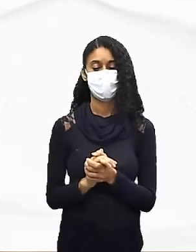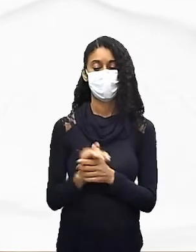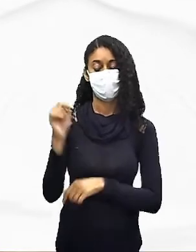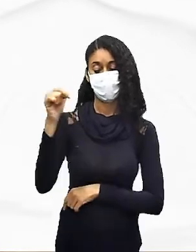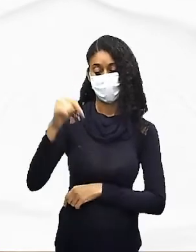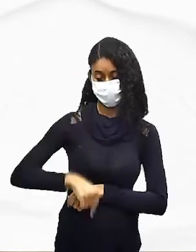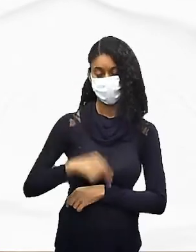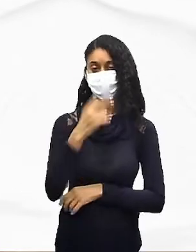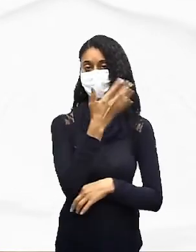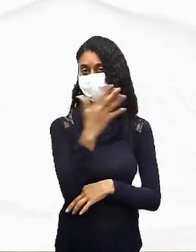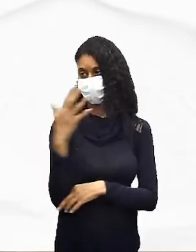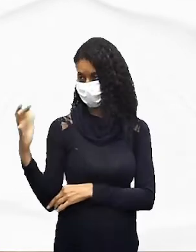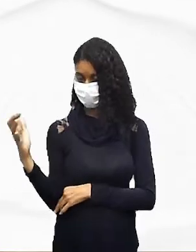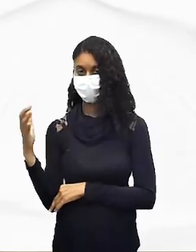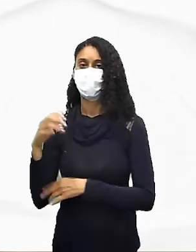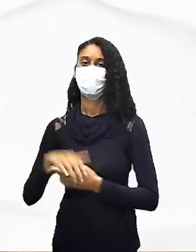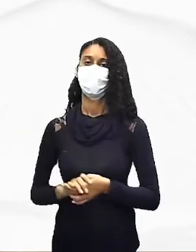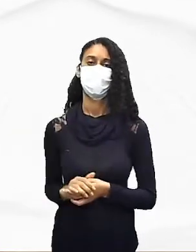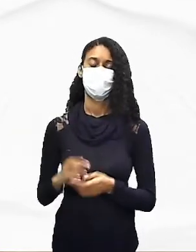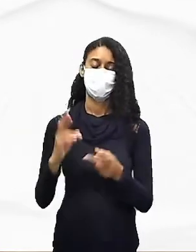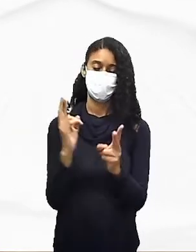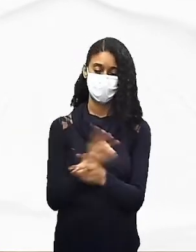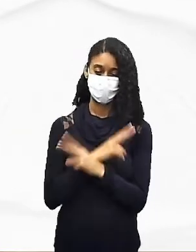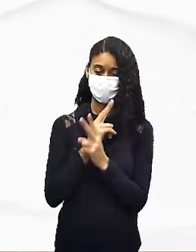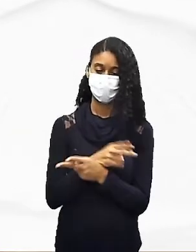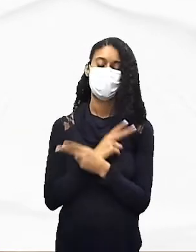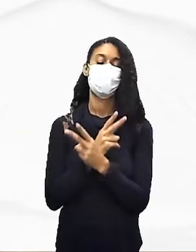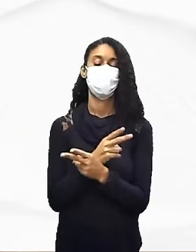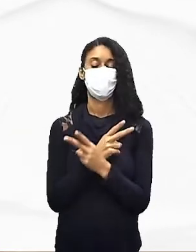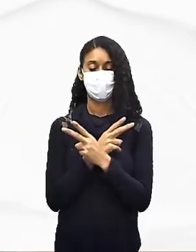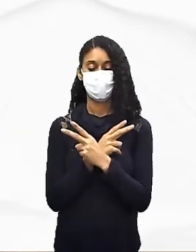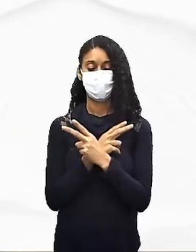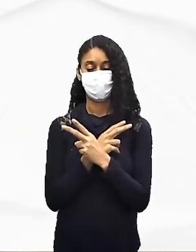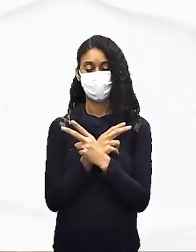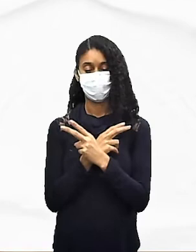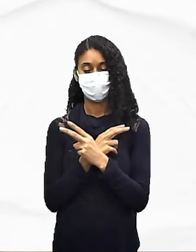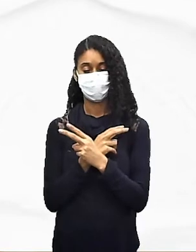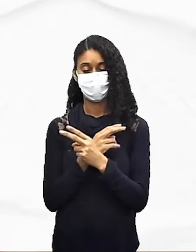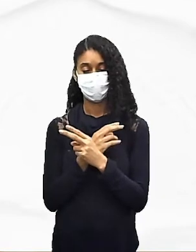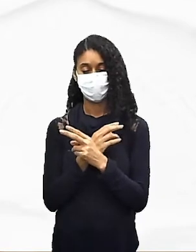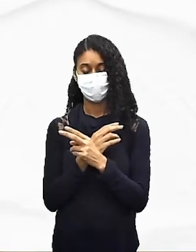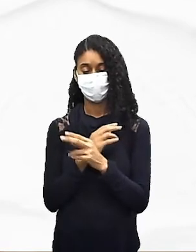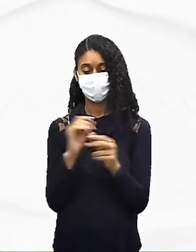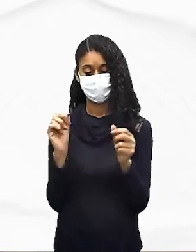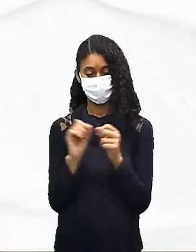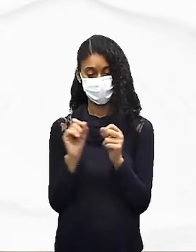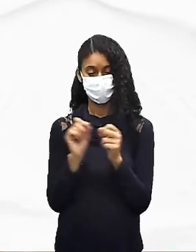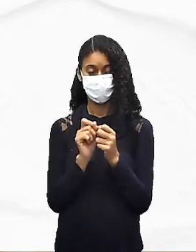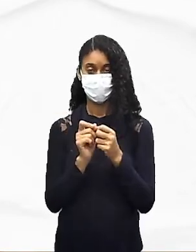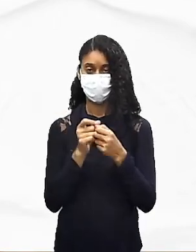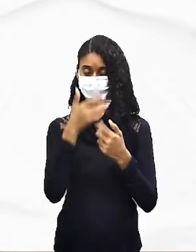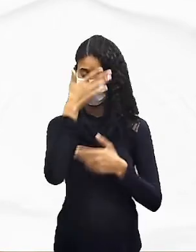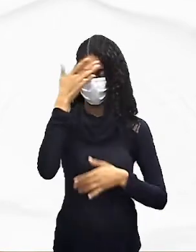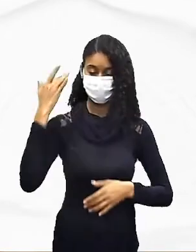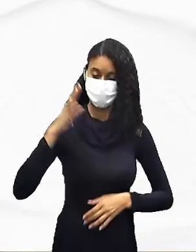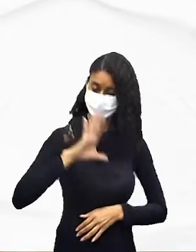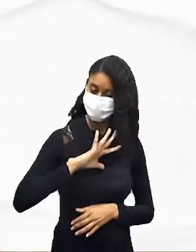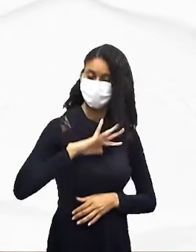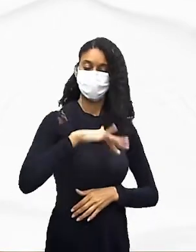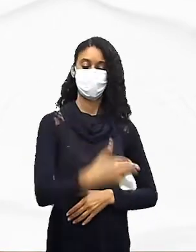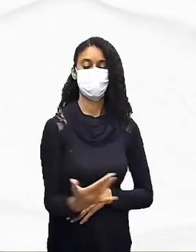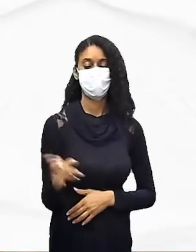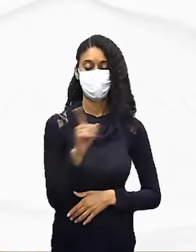dos ventos batida, façanhas de bravos não geram escravos. Você vê que a segunda sílaba é